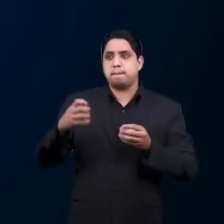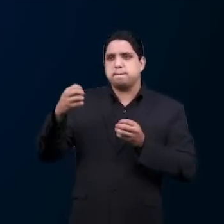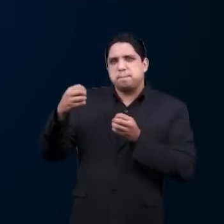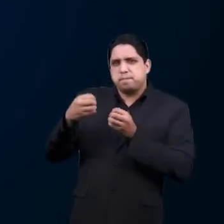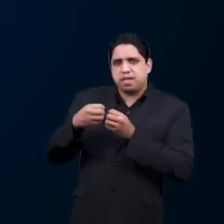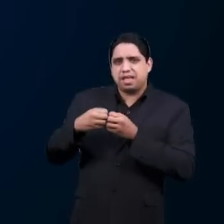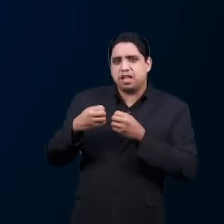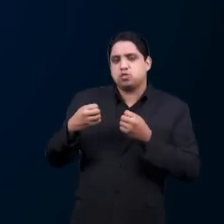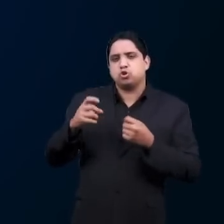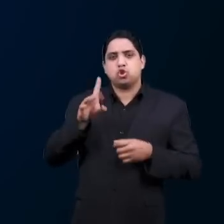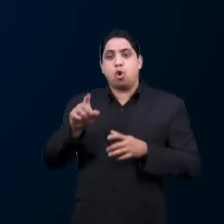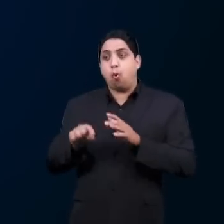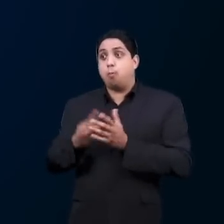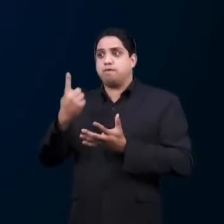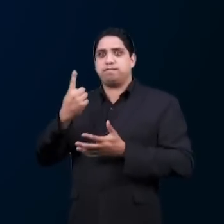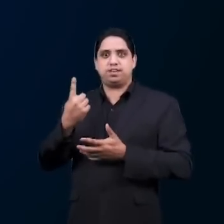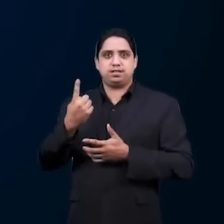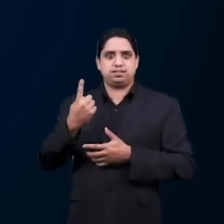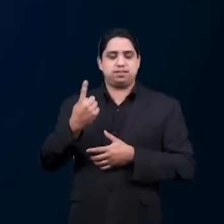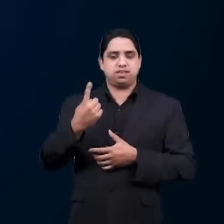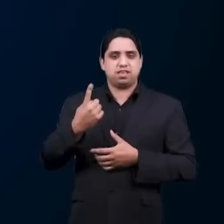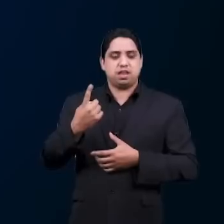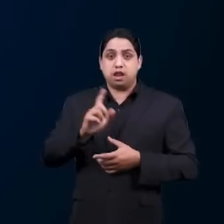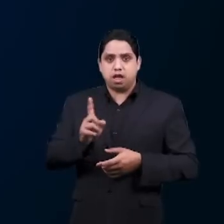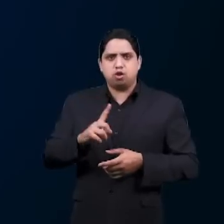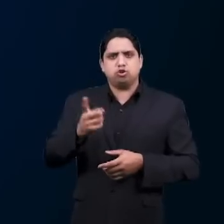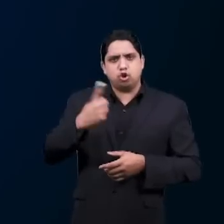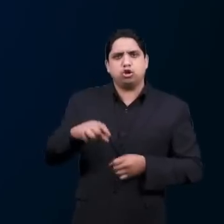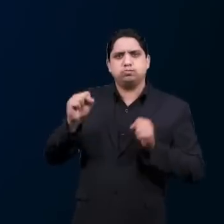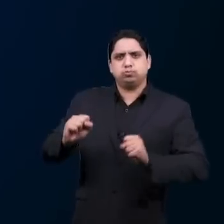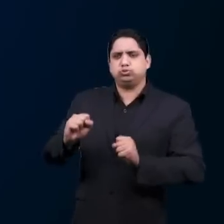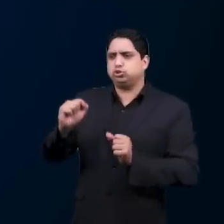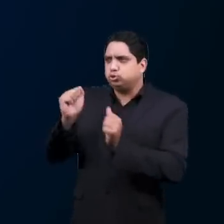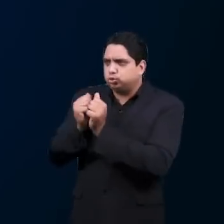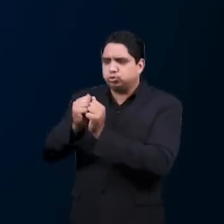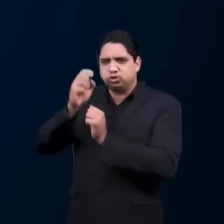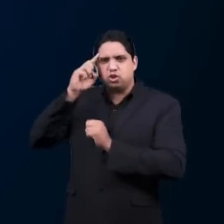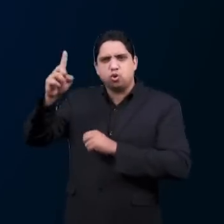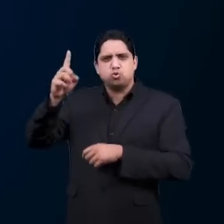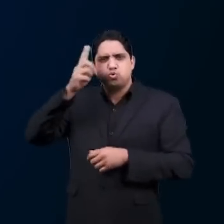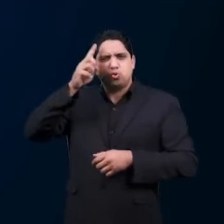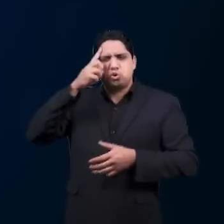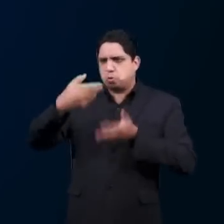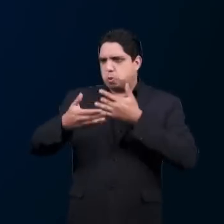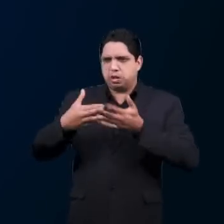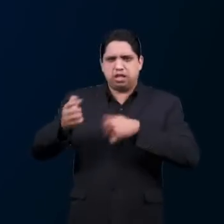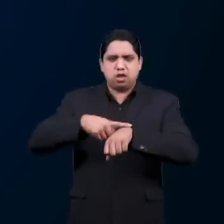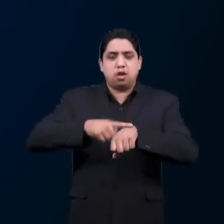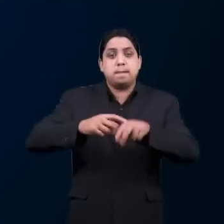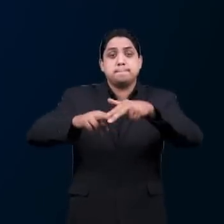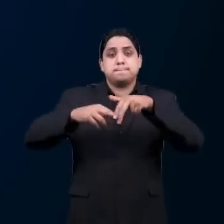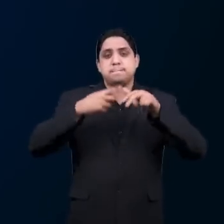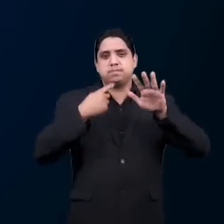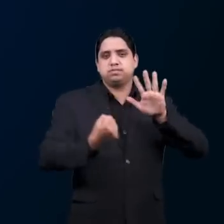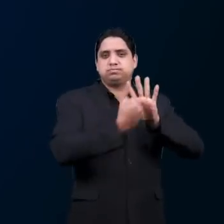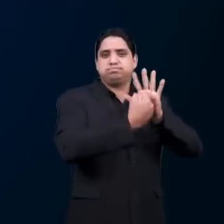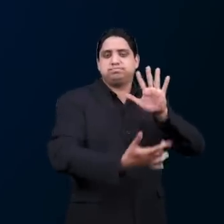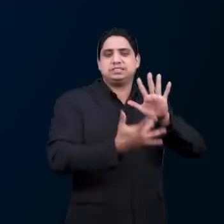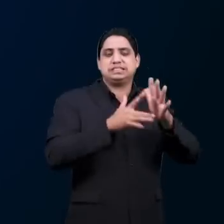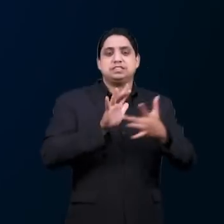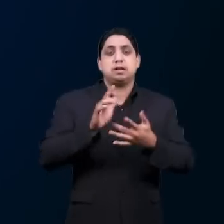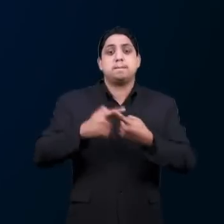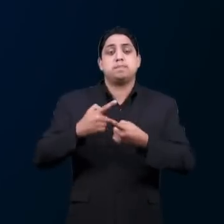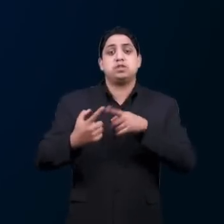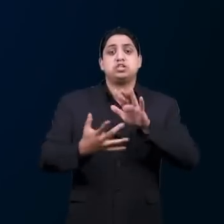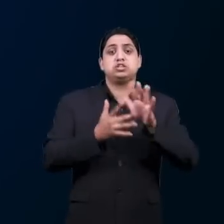Deus somente um dia da semana, mas podemos nos achegar a Deus pelo sangue de Jesus, a qualquer dia da semana e a qualquer hora. Pois Jesus